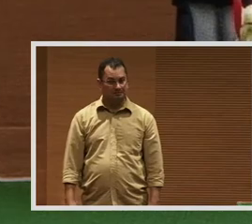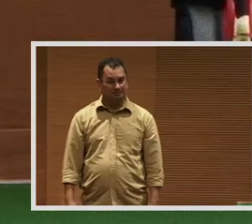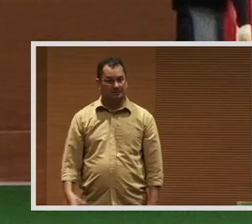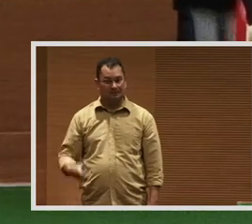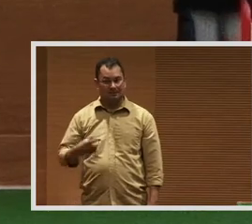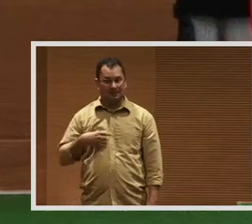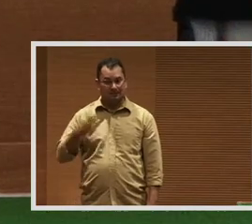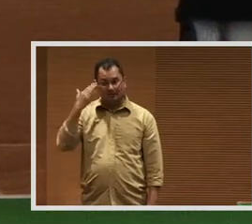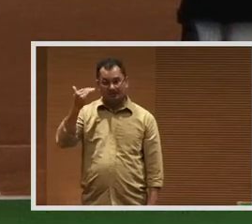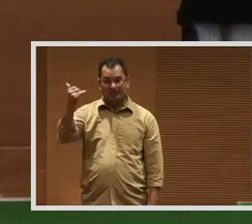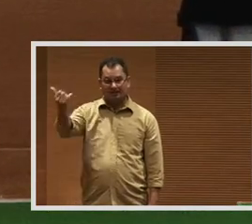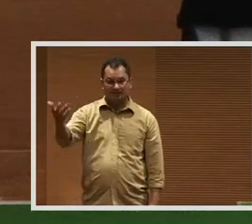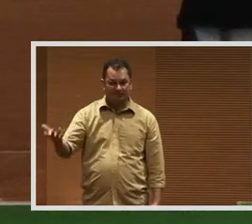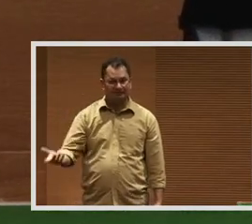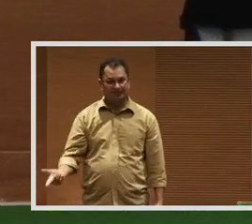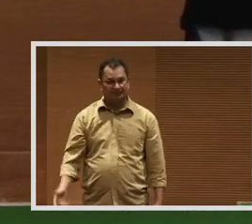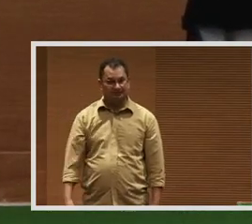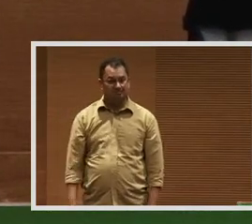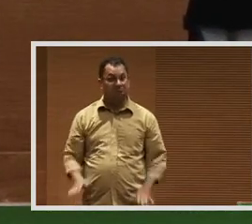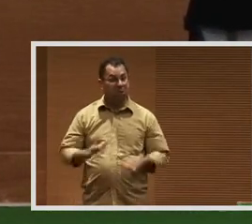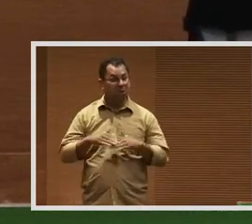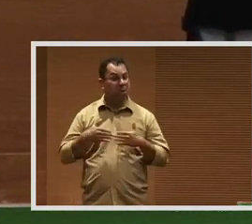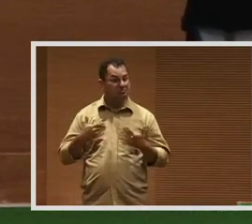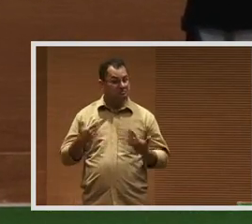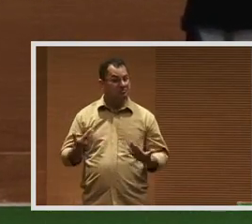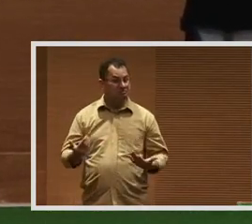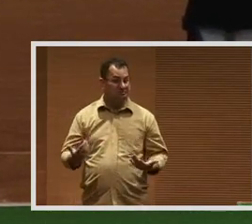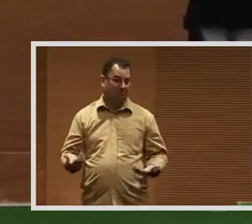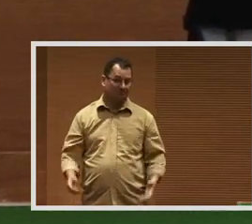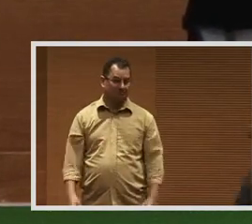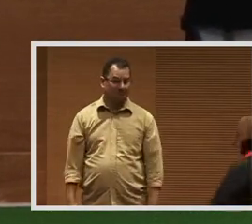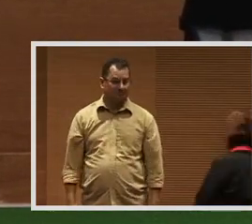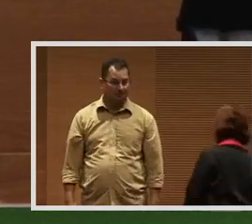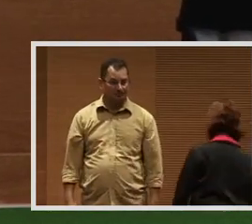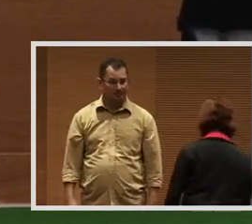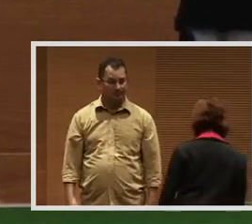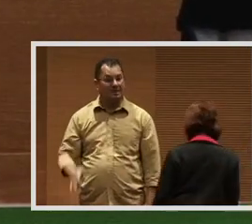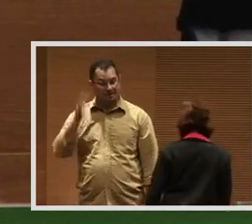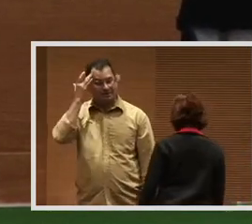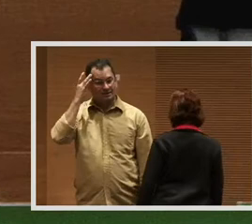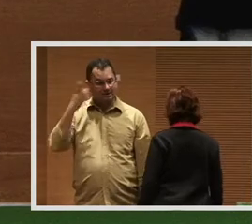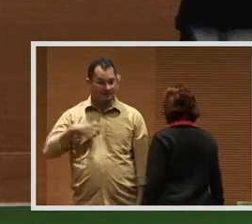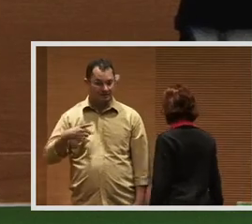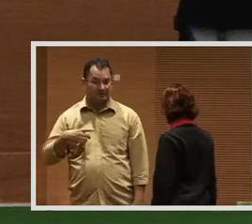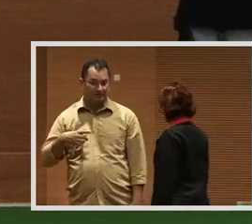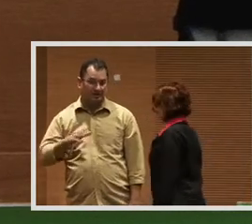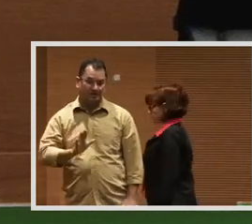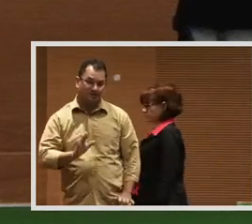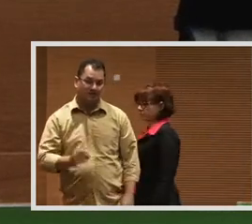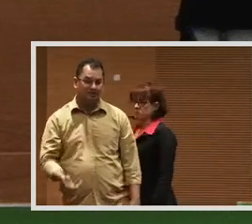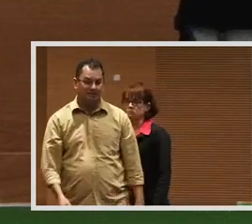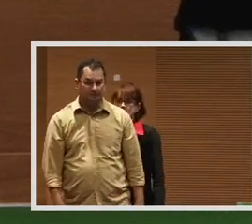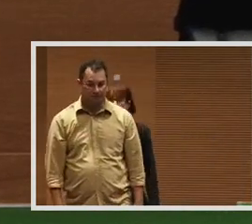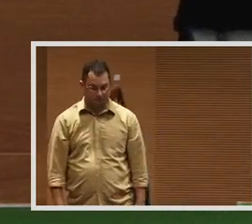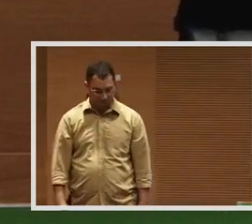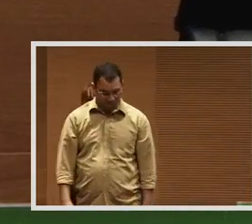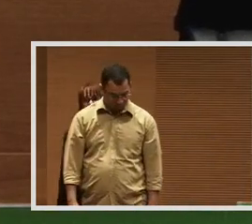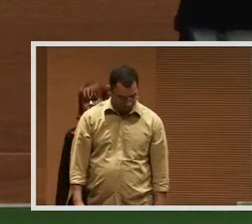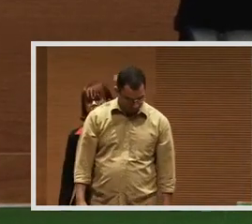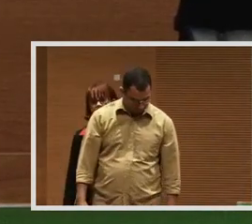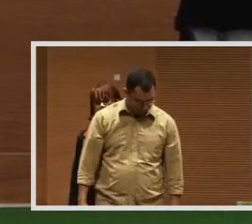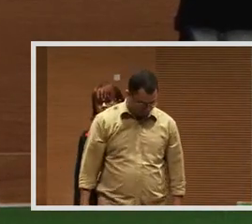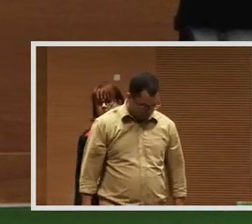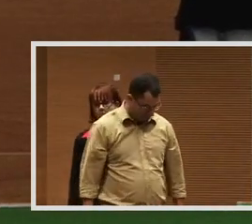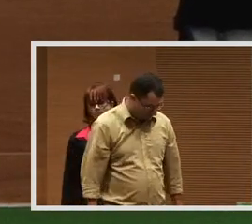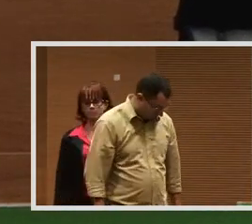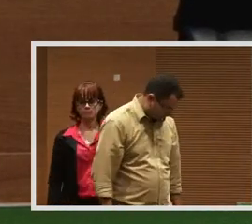glamour, né? Então, passamos por aí. Né? Então, acho que tem isso, mas tem sim essa resistência